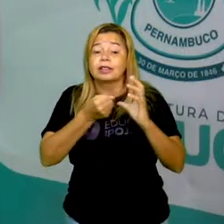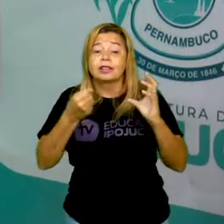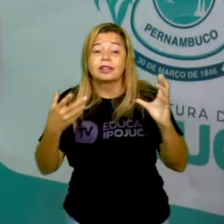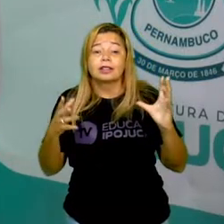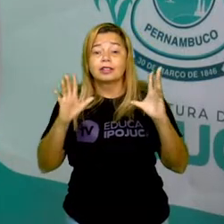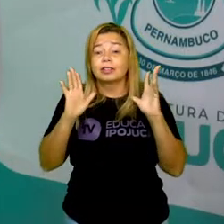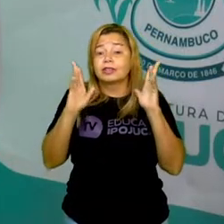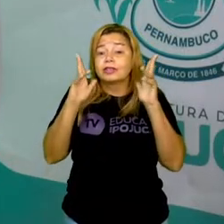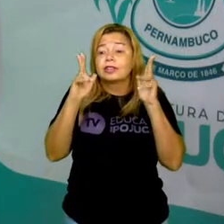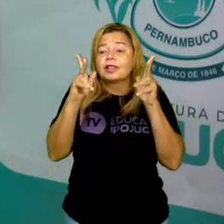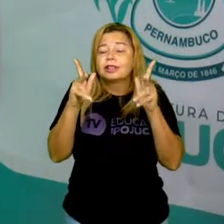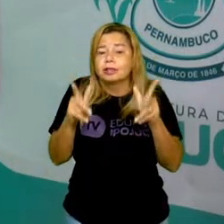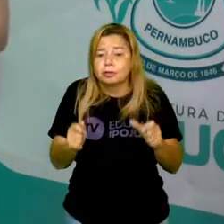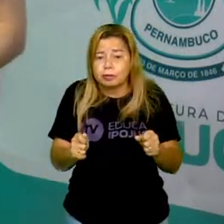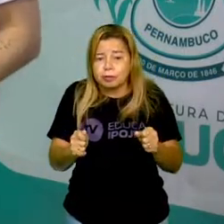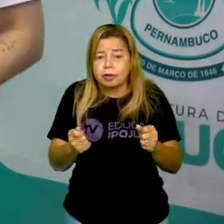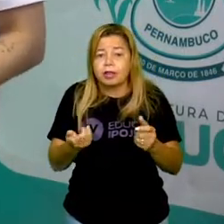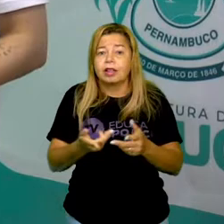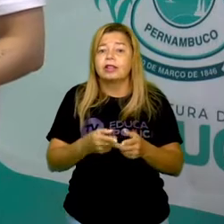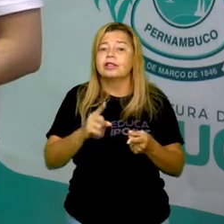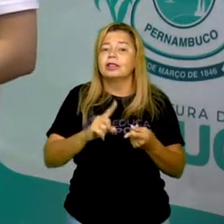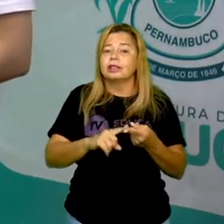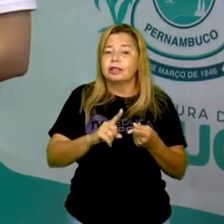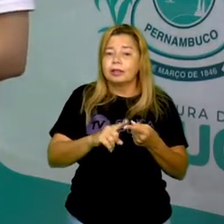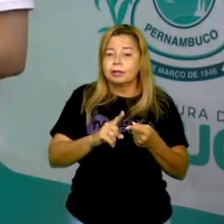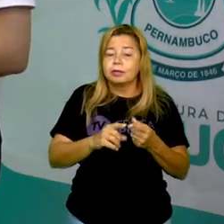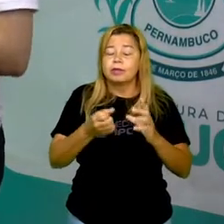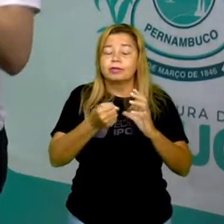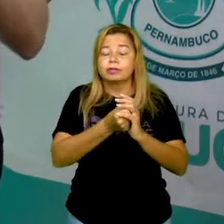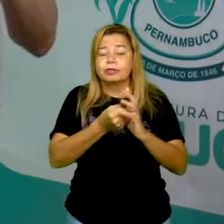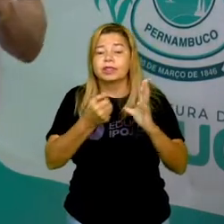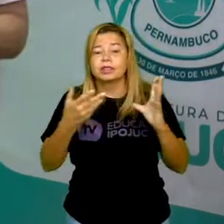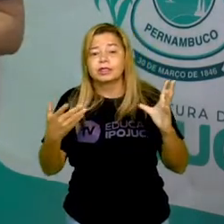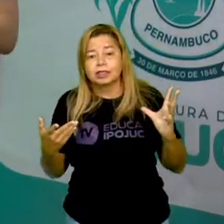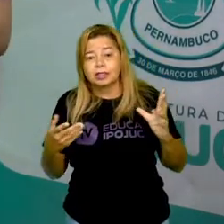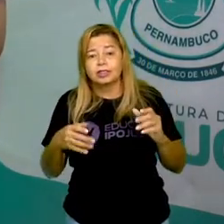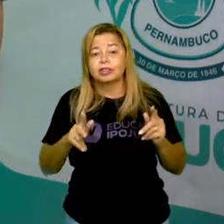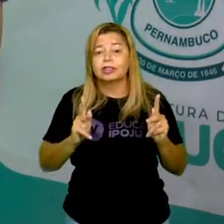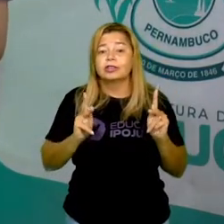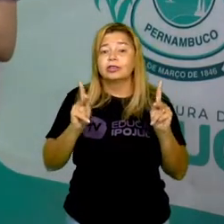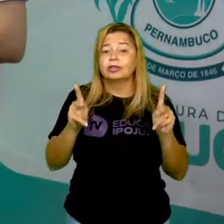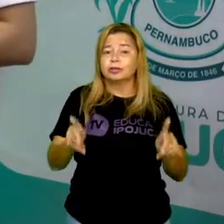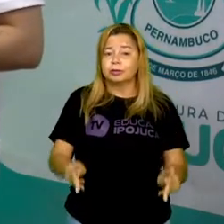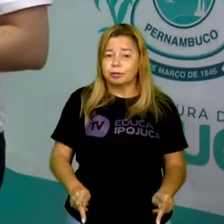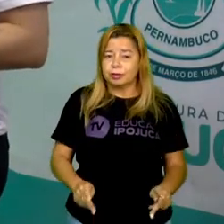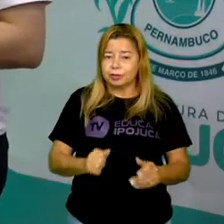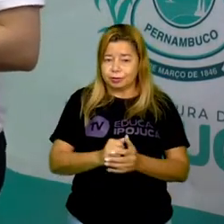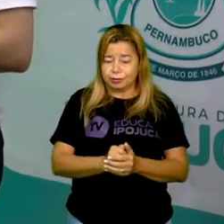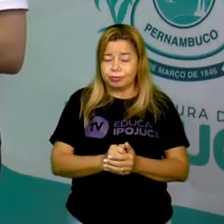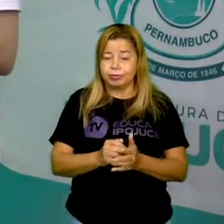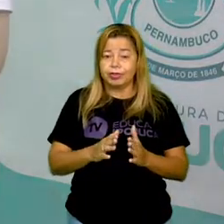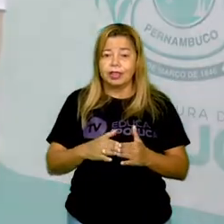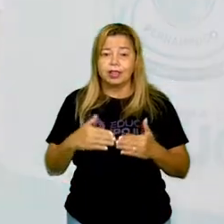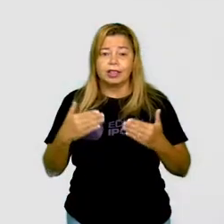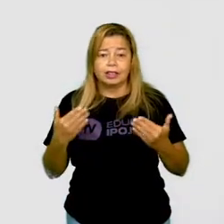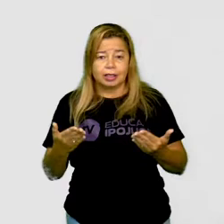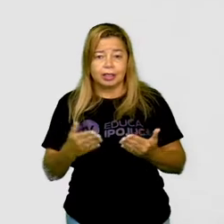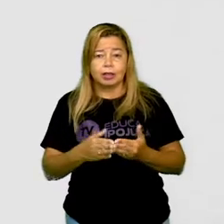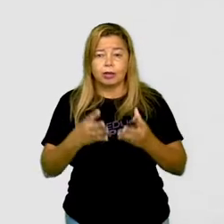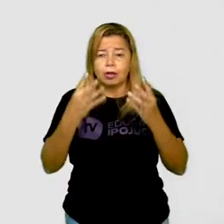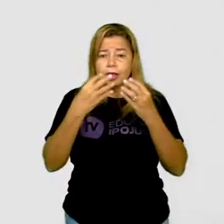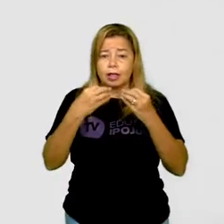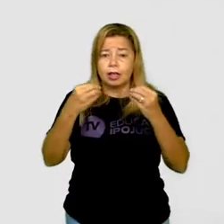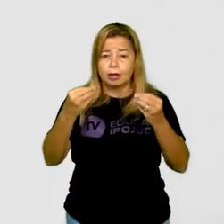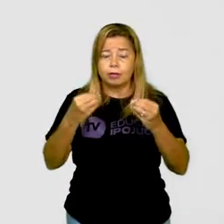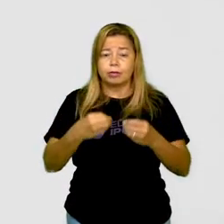características que alguns humanos também têm, ok? A raposa e as uvas, vamos ler. Chegando uma raposa a